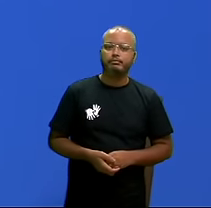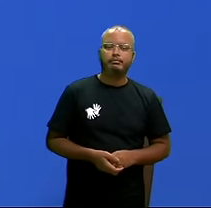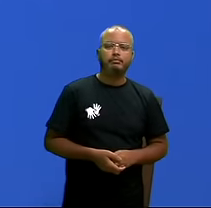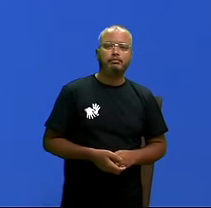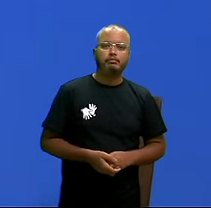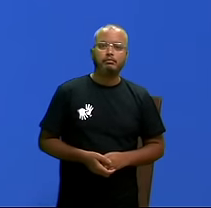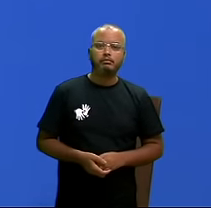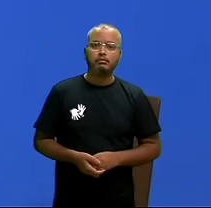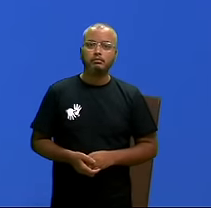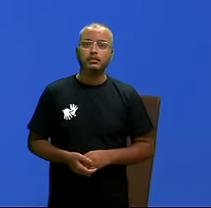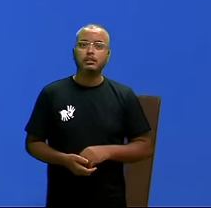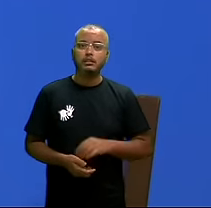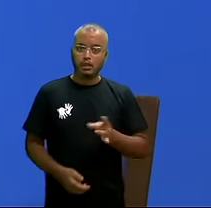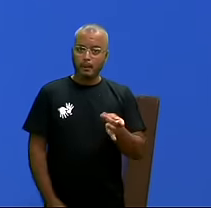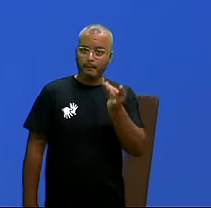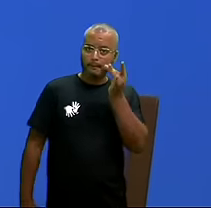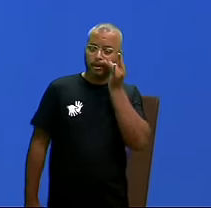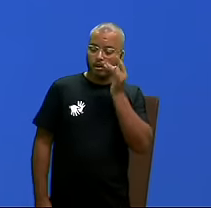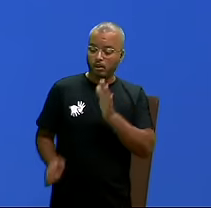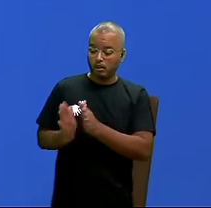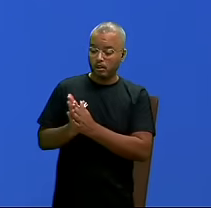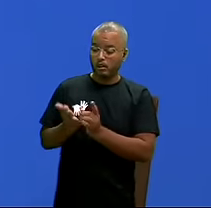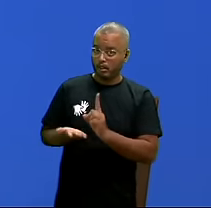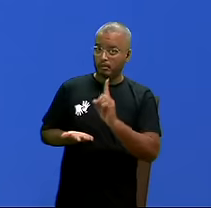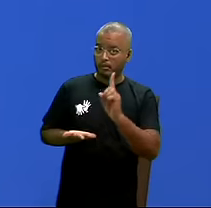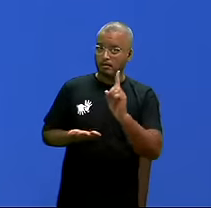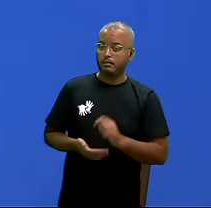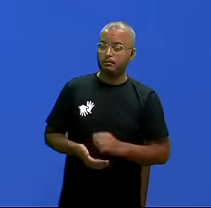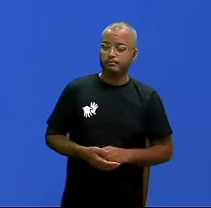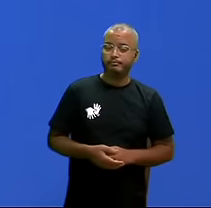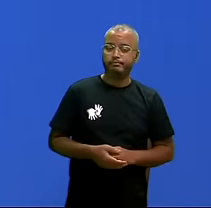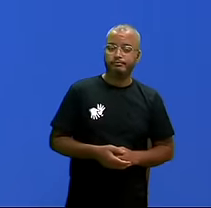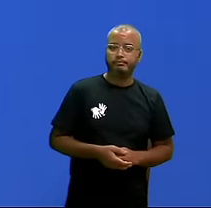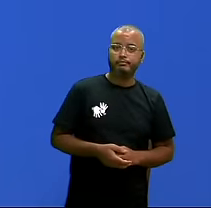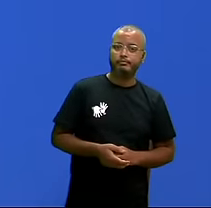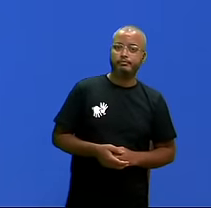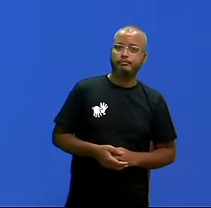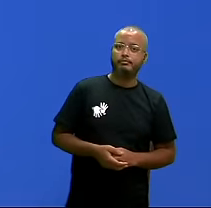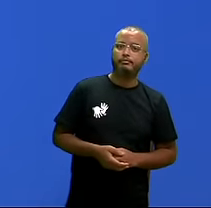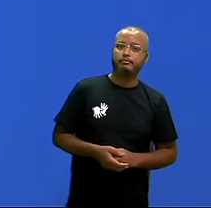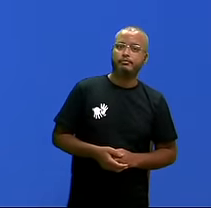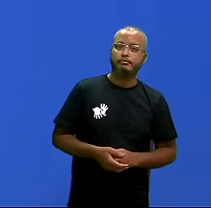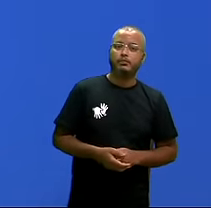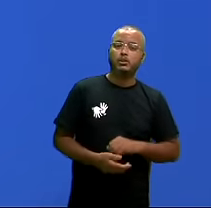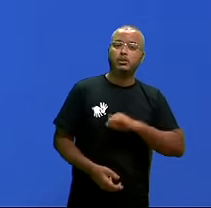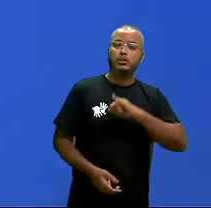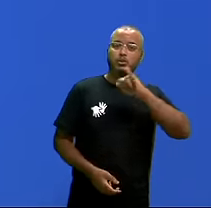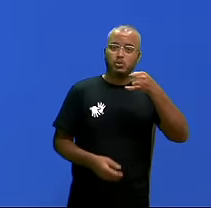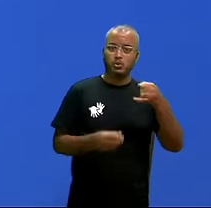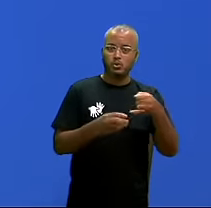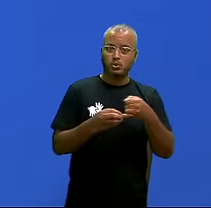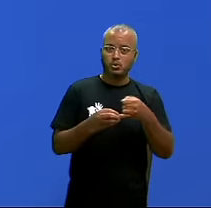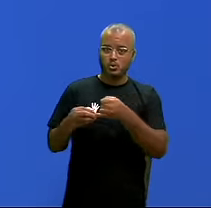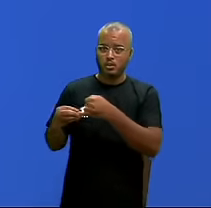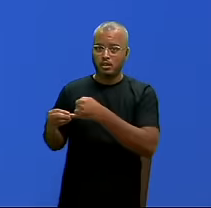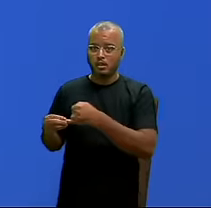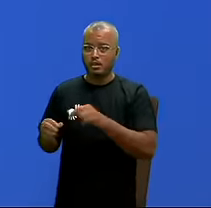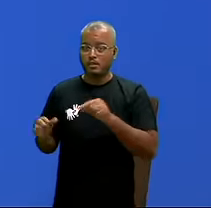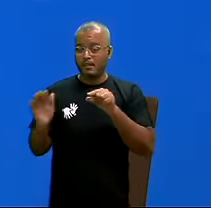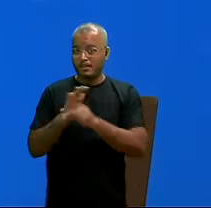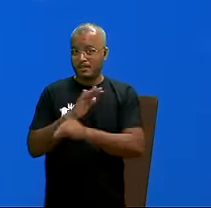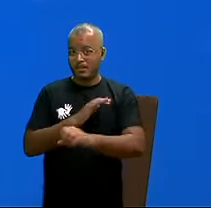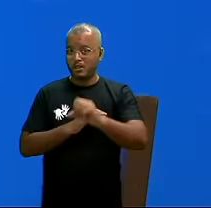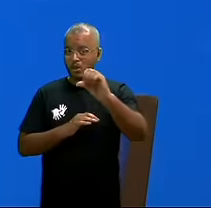E eu te provo na Bíblia, você quer ver? Onde é que eu te provo? O final da chamada de Josué, que é o versículo 9, diz